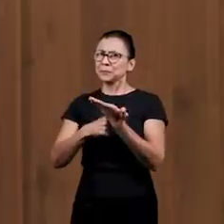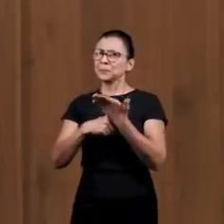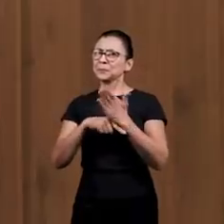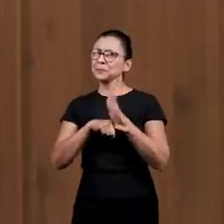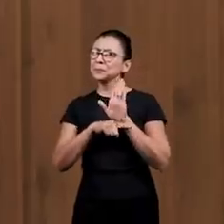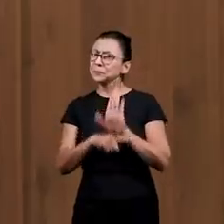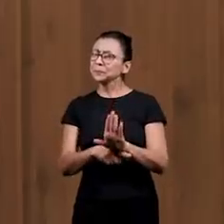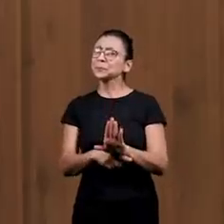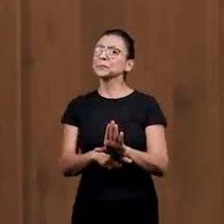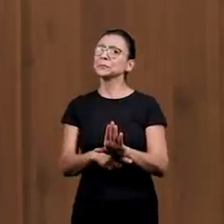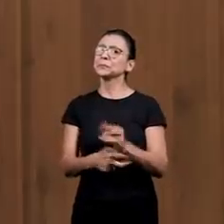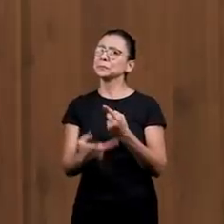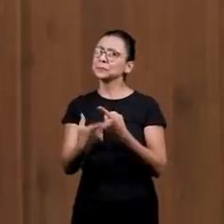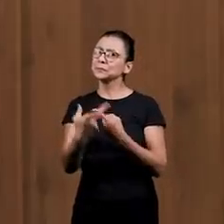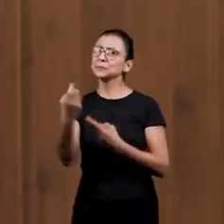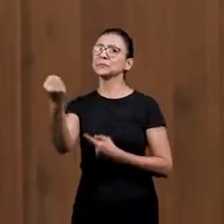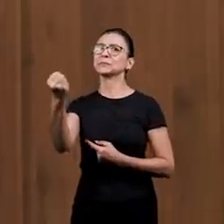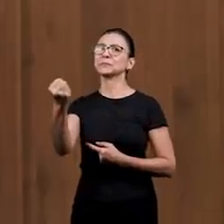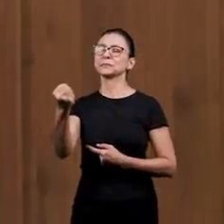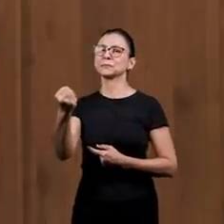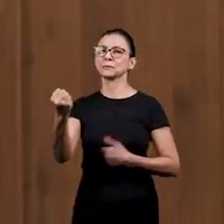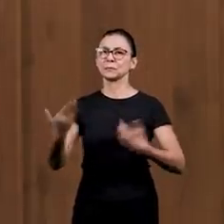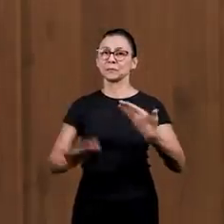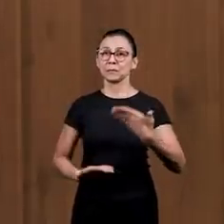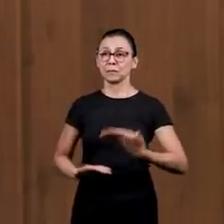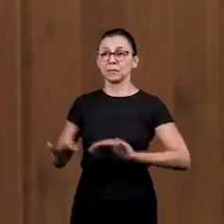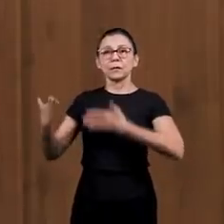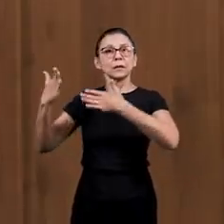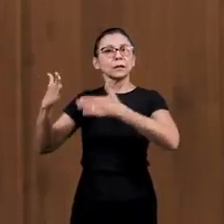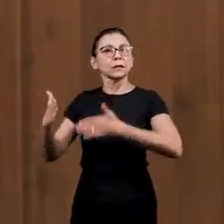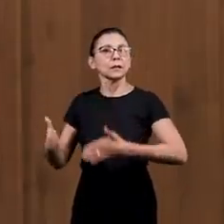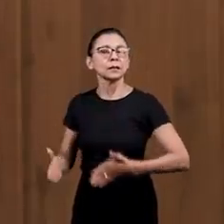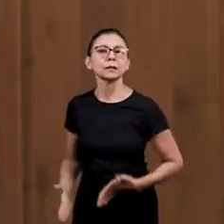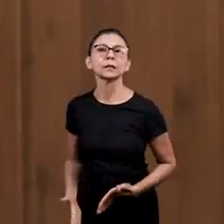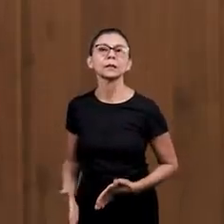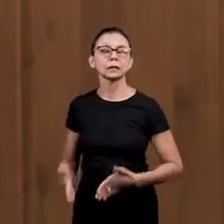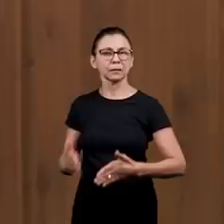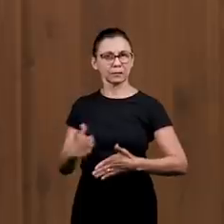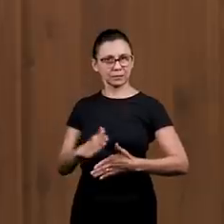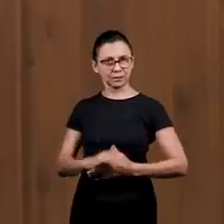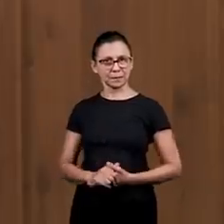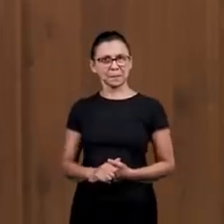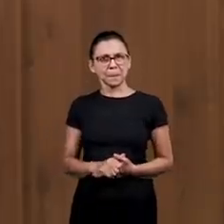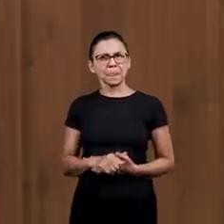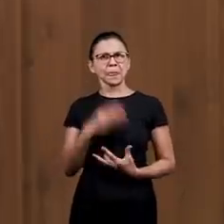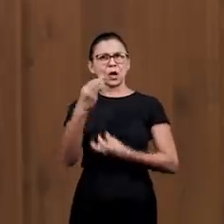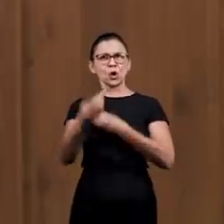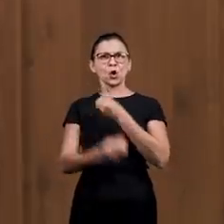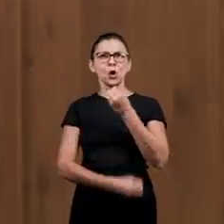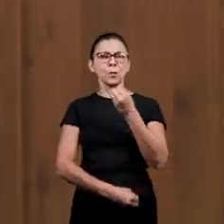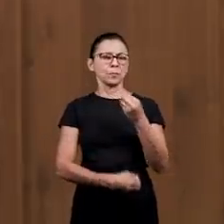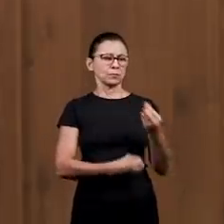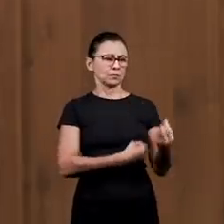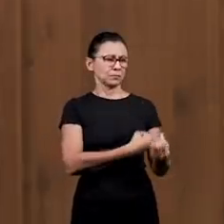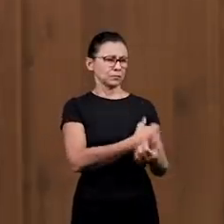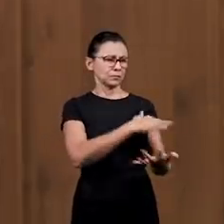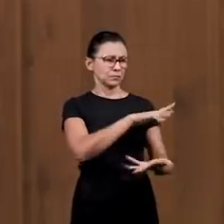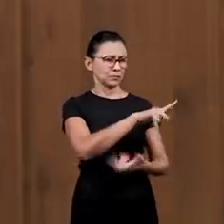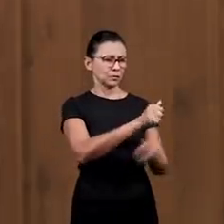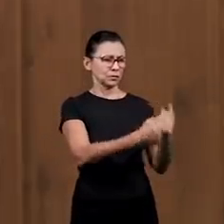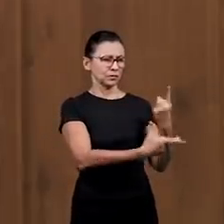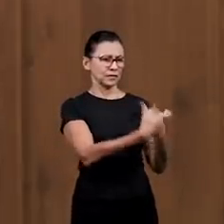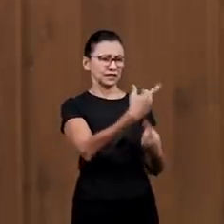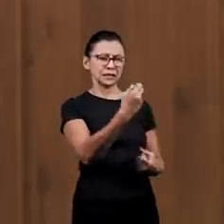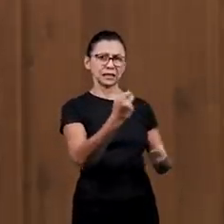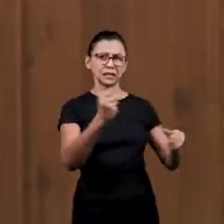causas. O servo fiel não vence este mundo com seu esforço próprio, nem com